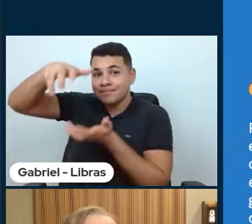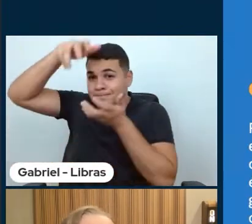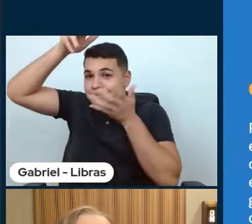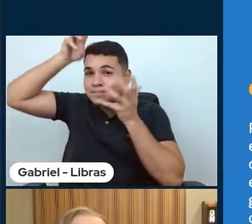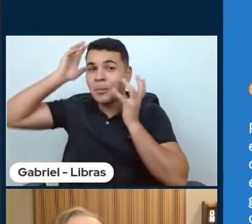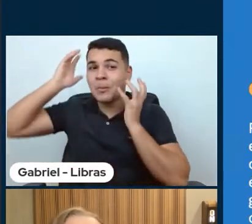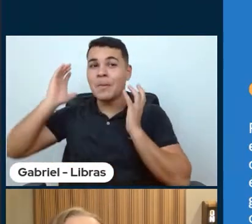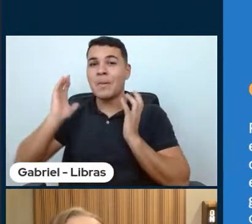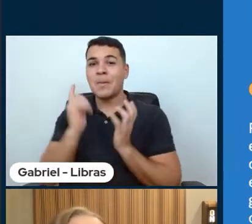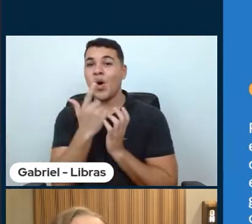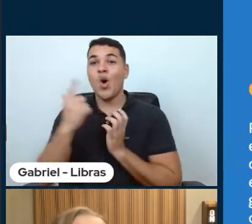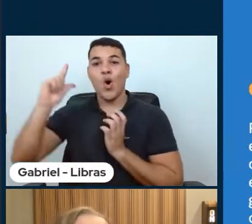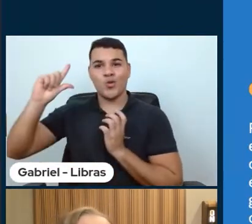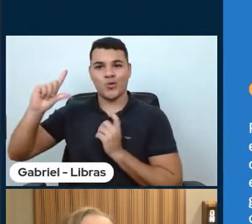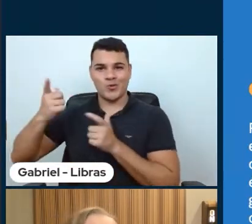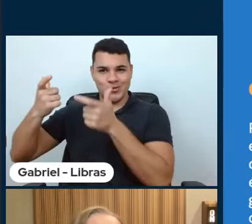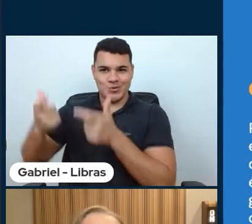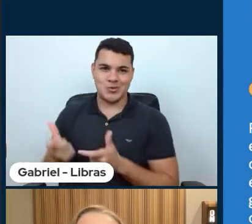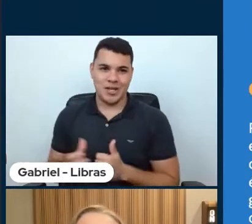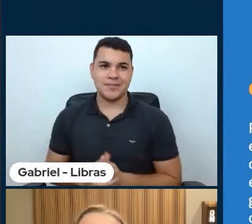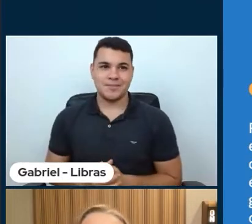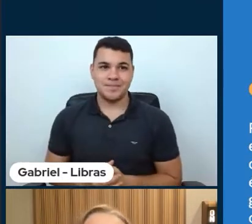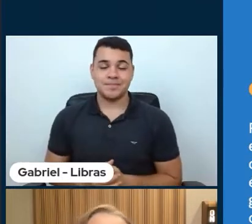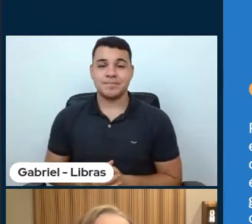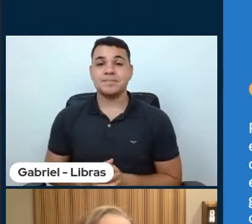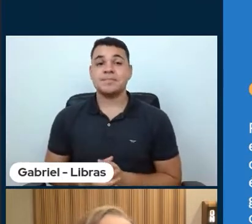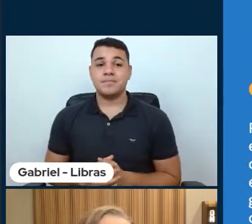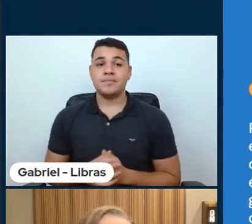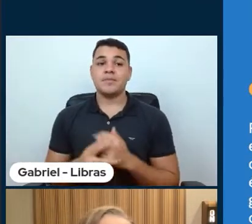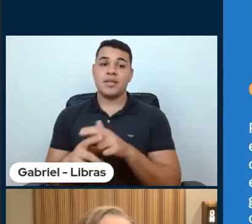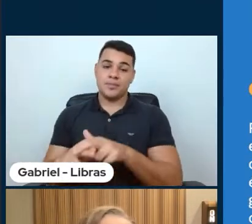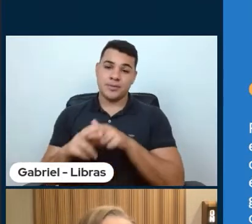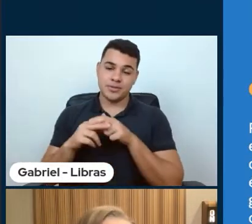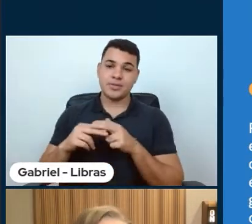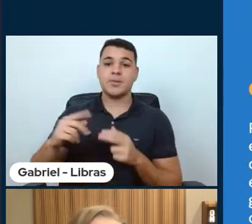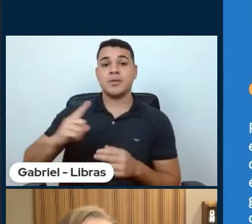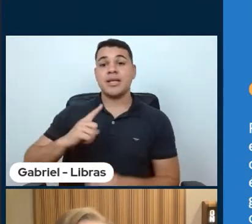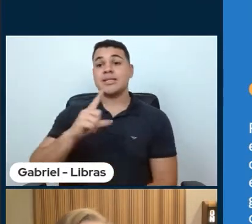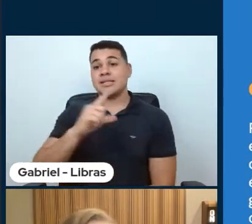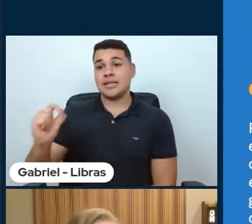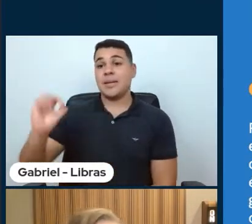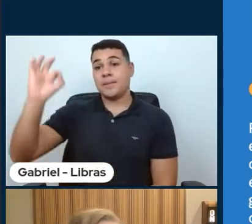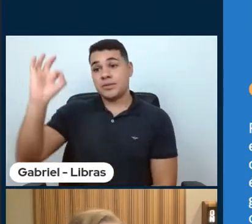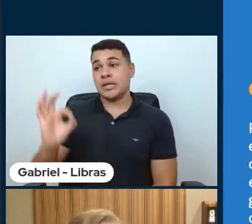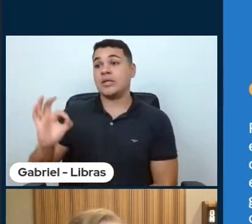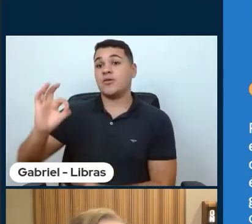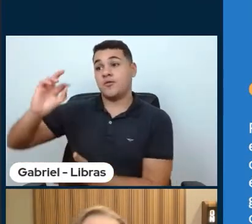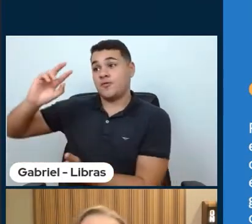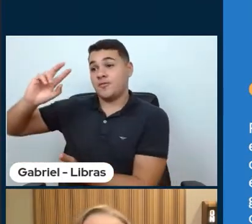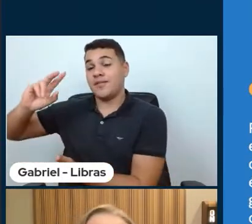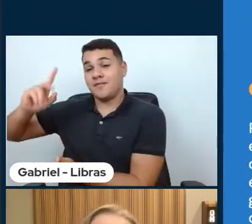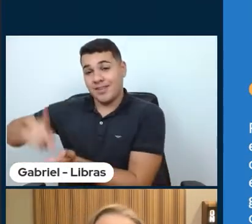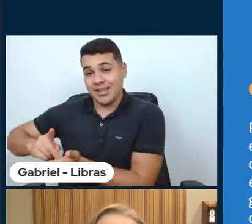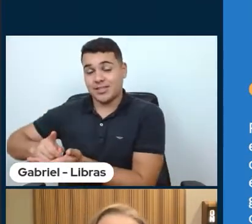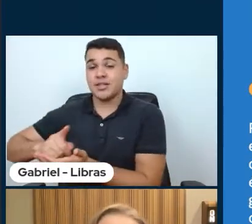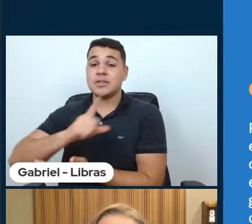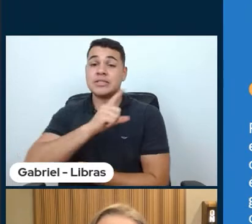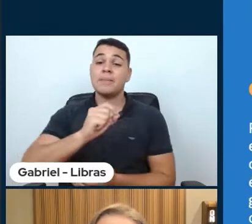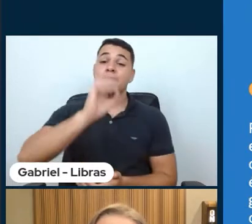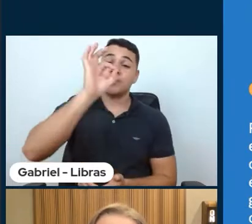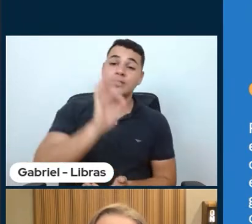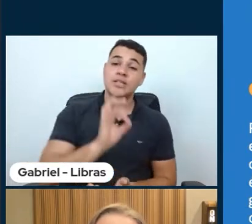Real 100% digital eu não vou detalhar a realidade mista mas vocês estão vendo um pouquinho dá para tomar uma